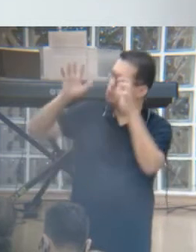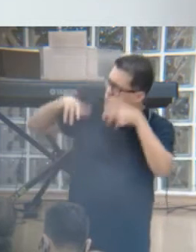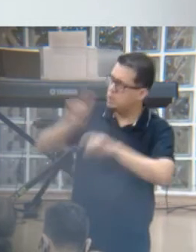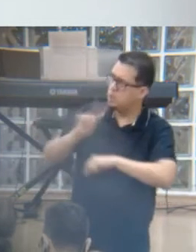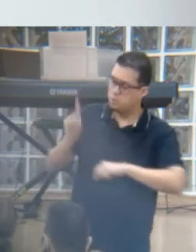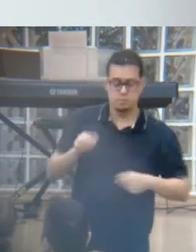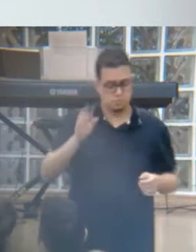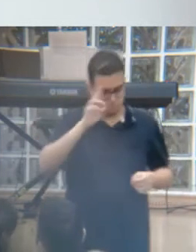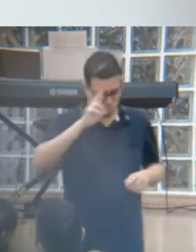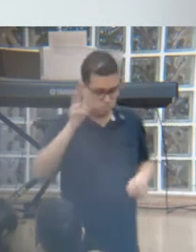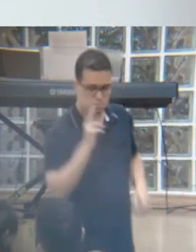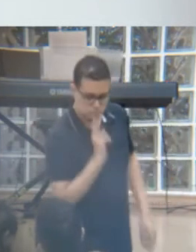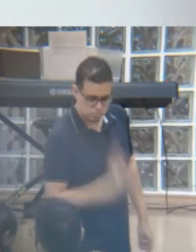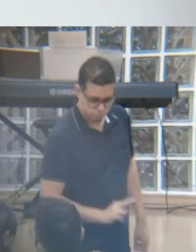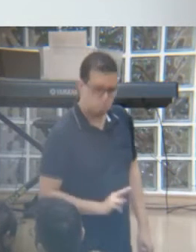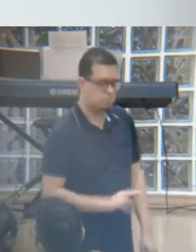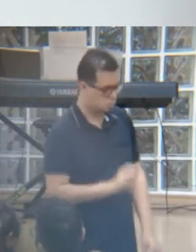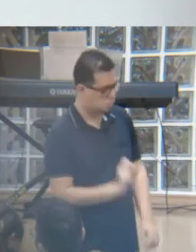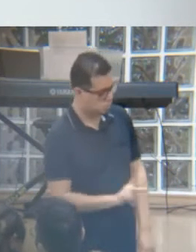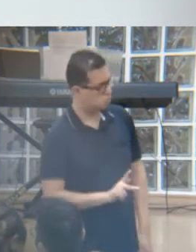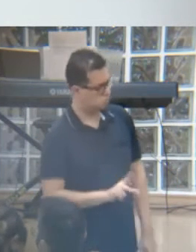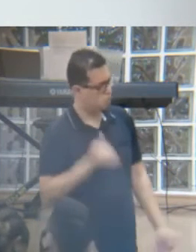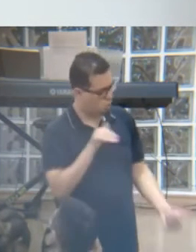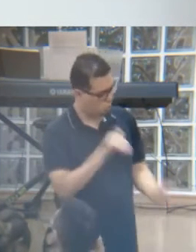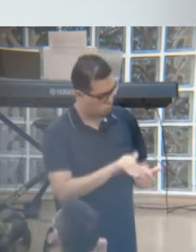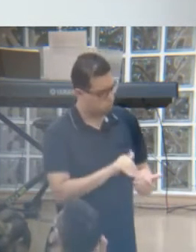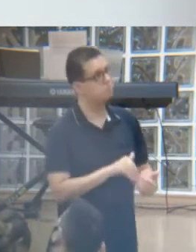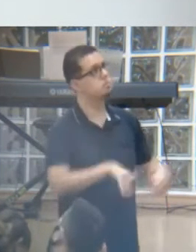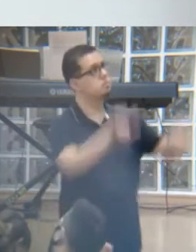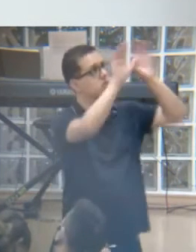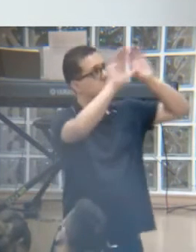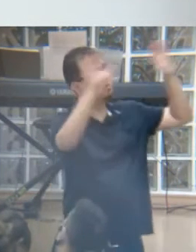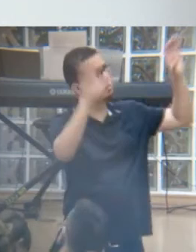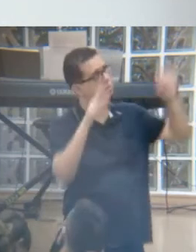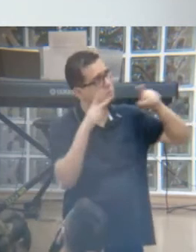atende, ouve a sua oração e fecha as comportas do céu.